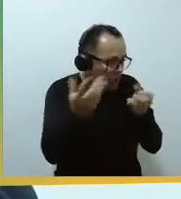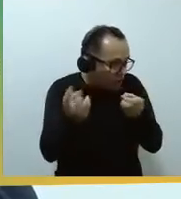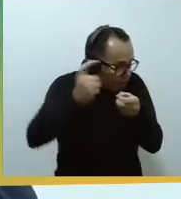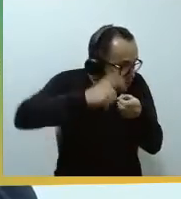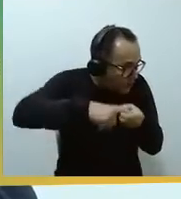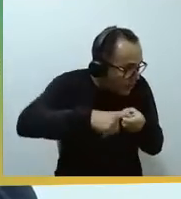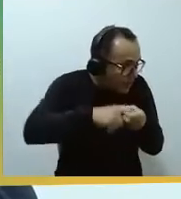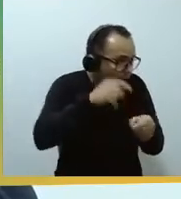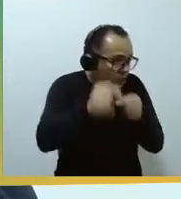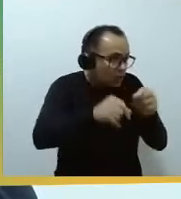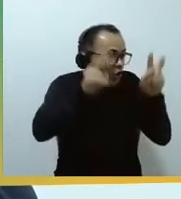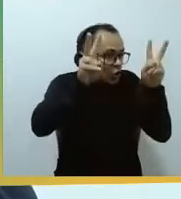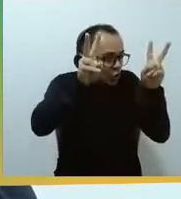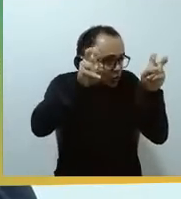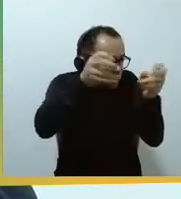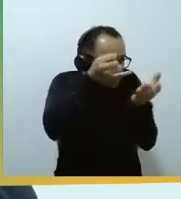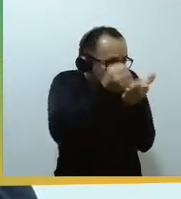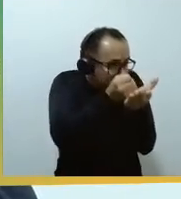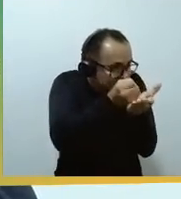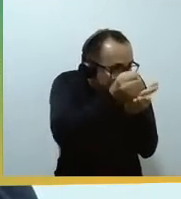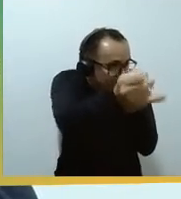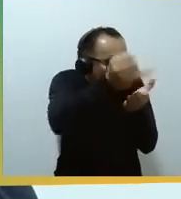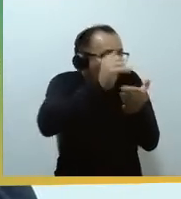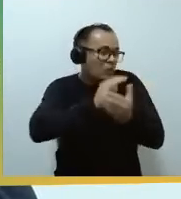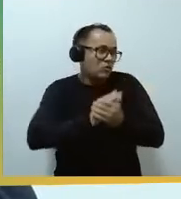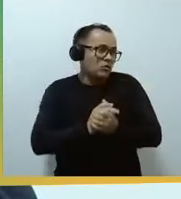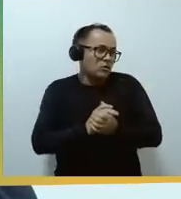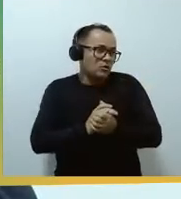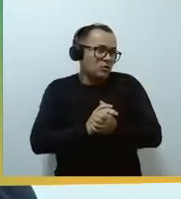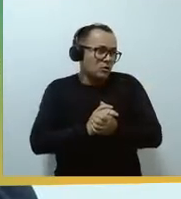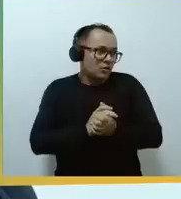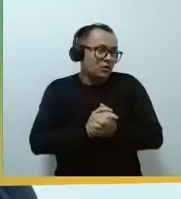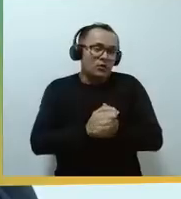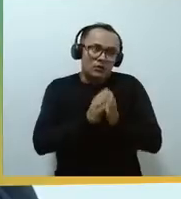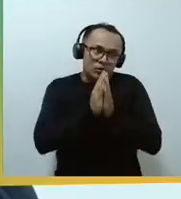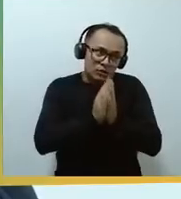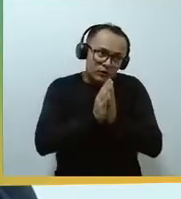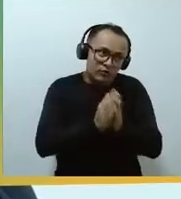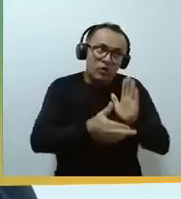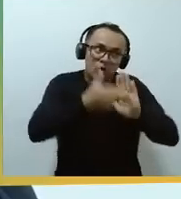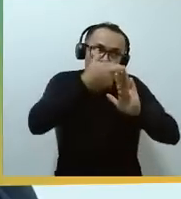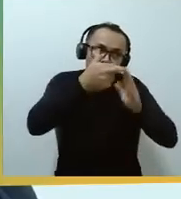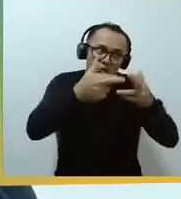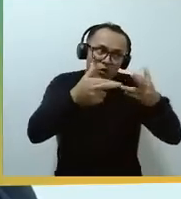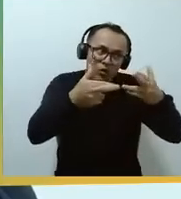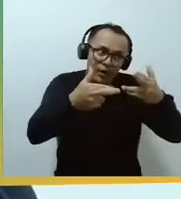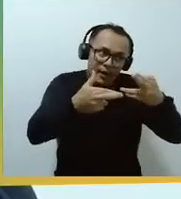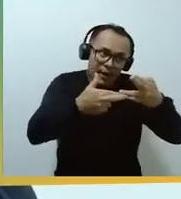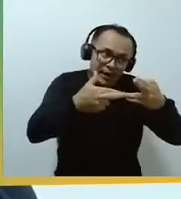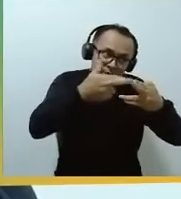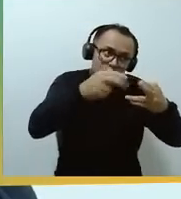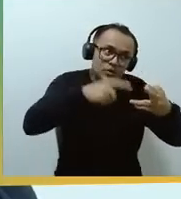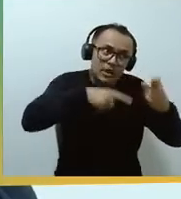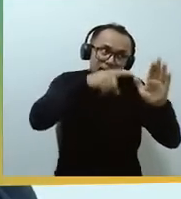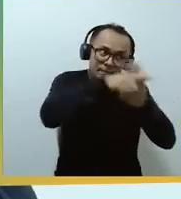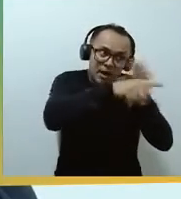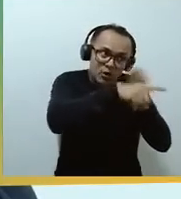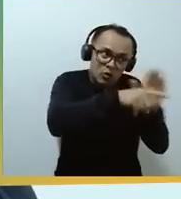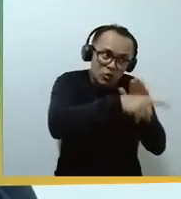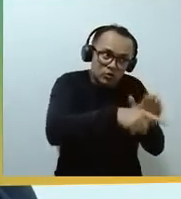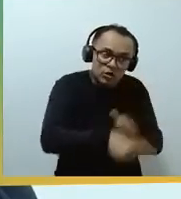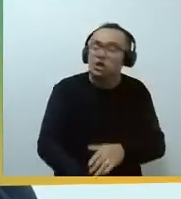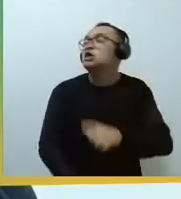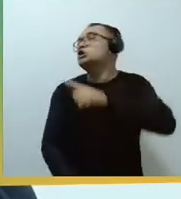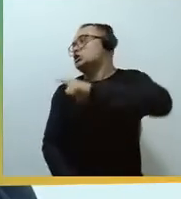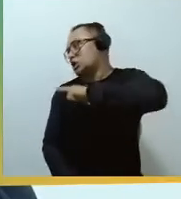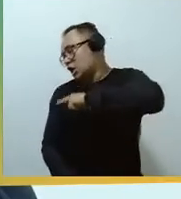tema inicial e gostaria que o relator, se tiver mais algum questionamento... Temos sim, senhor presidente. Senhor